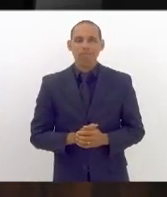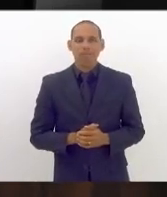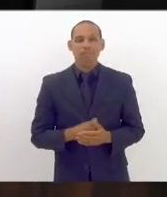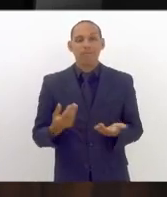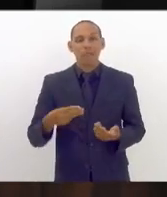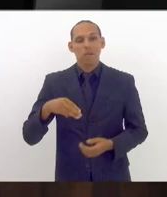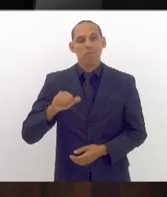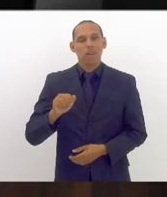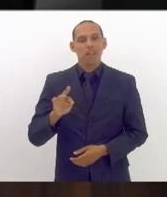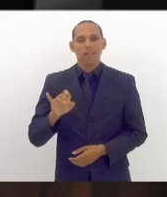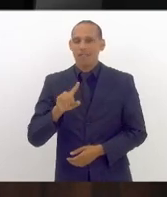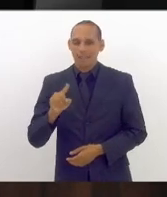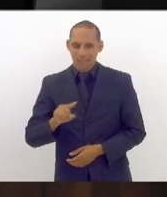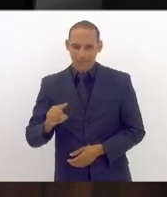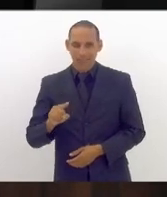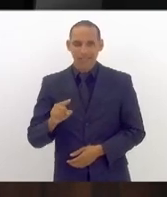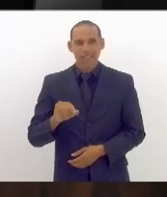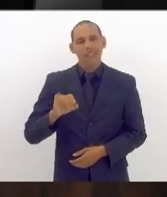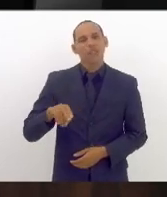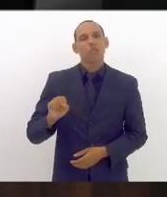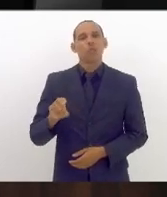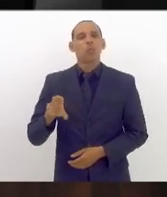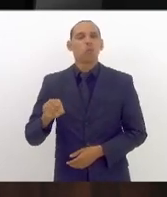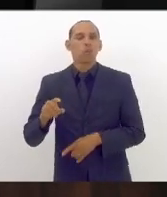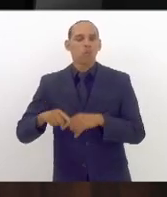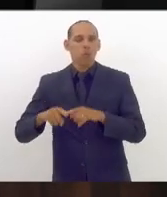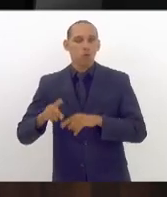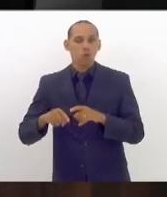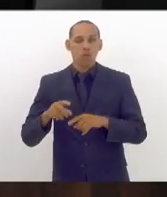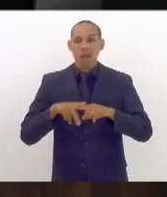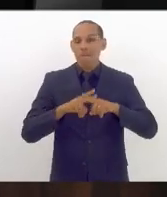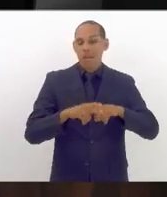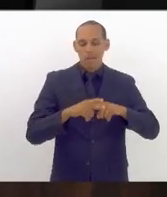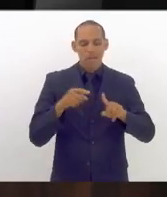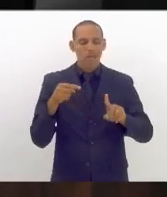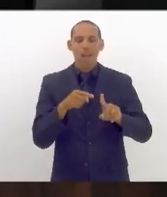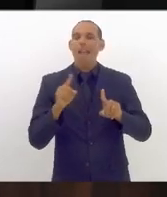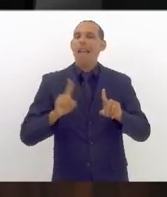matriz de produto é uma ferramenta fundamental para acertarmos as